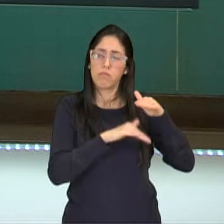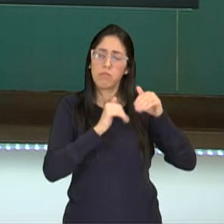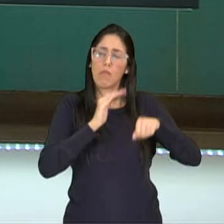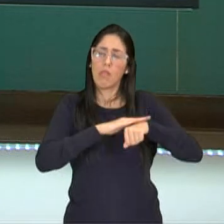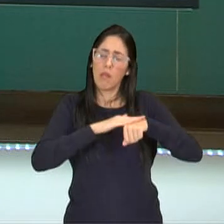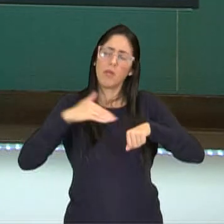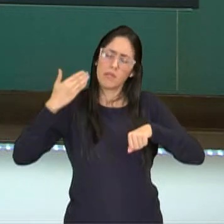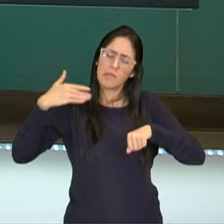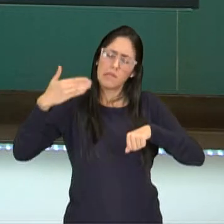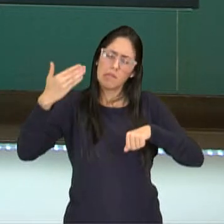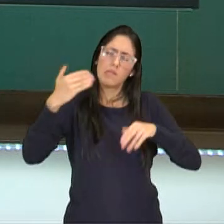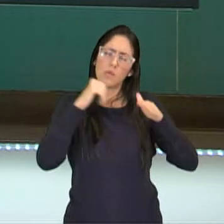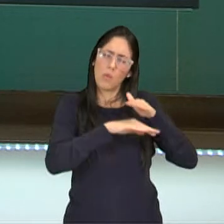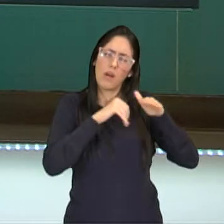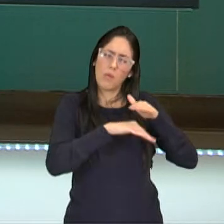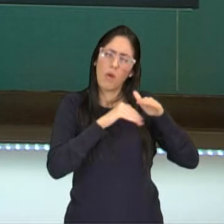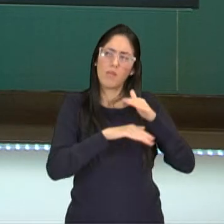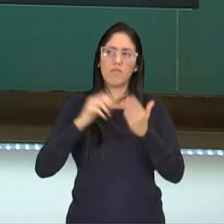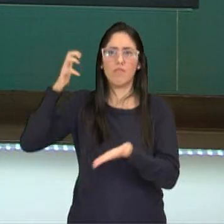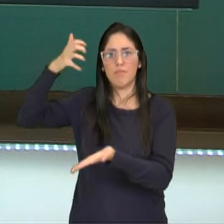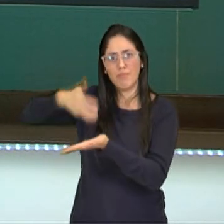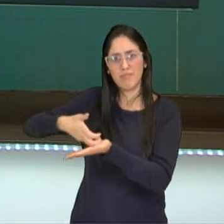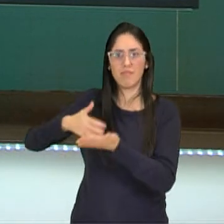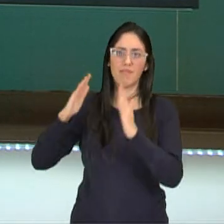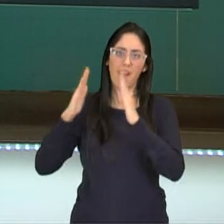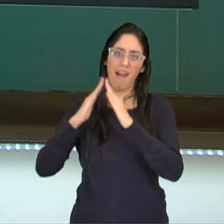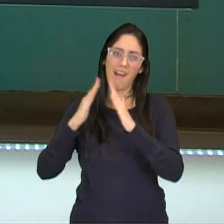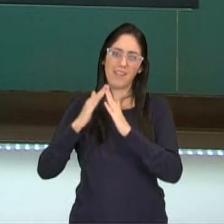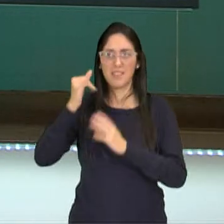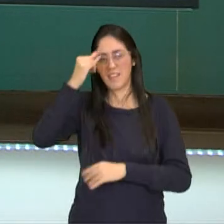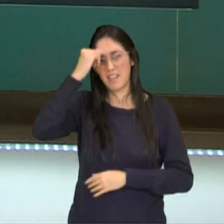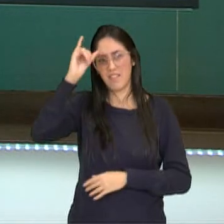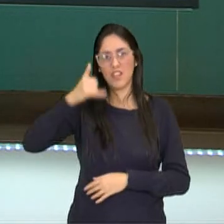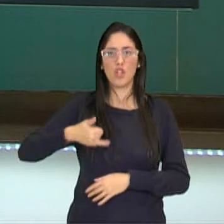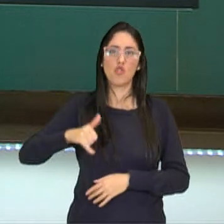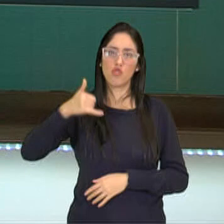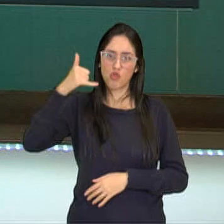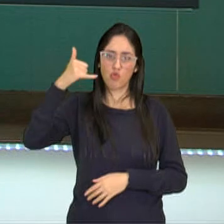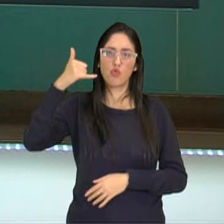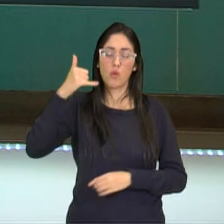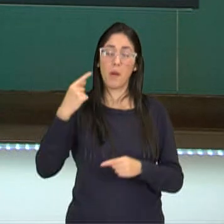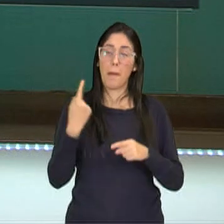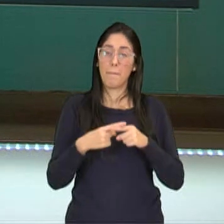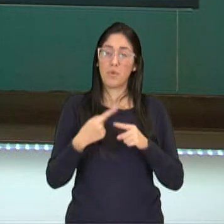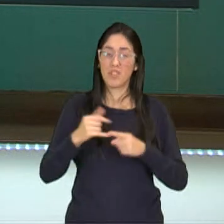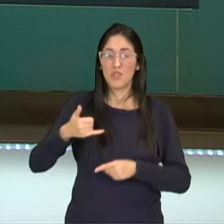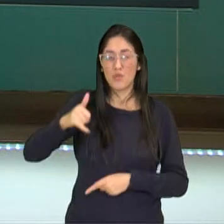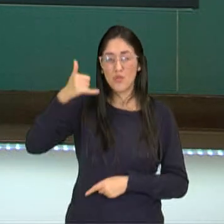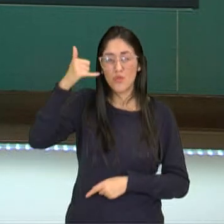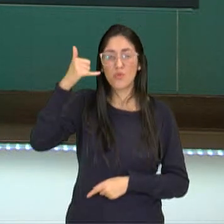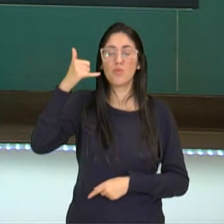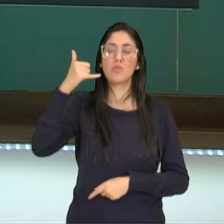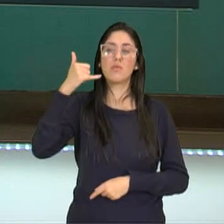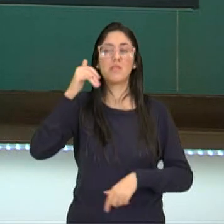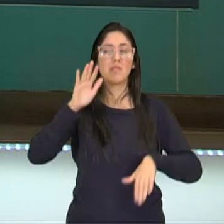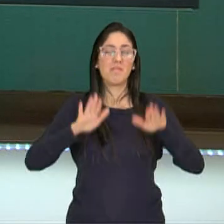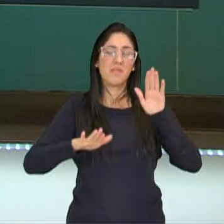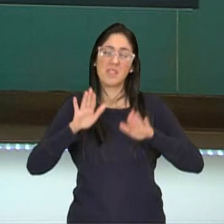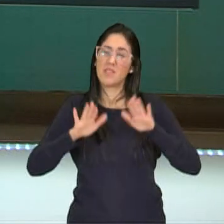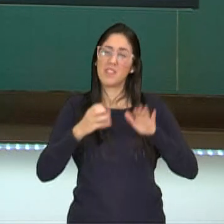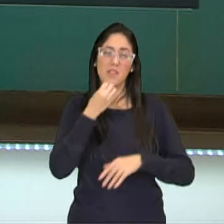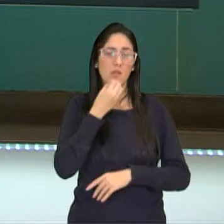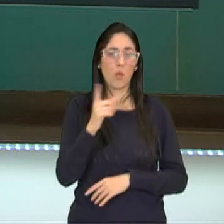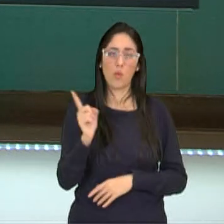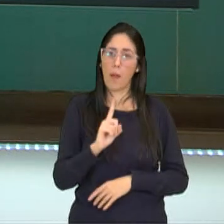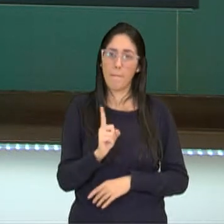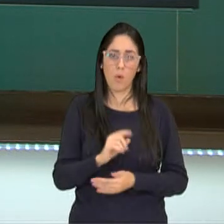longo para você comprar à vista e não pagar juro, né? Porque juro nem sempre é positivo. Eu digo nem sempre por quê?